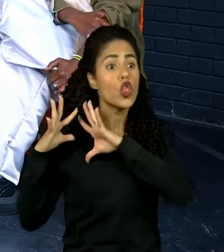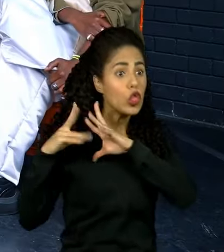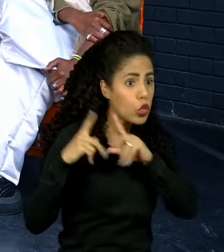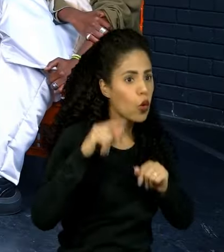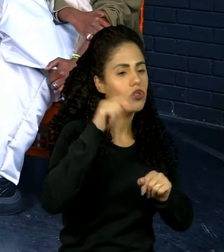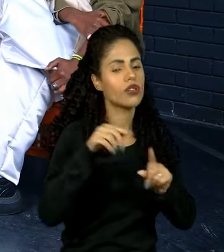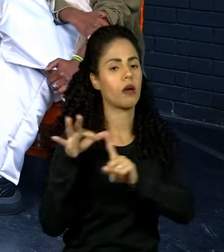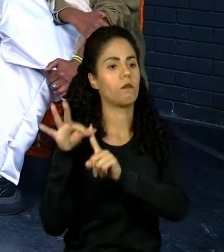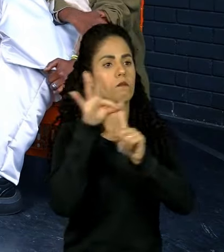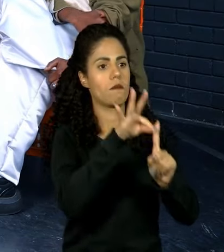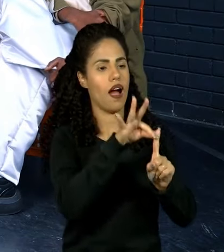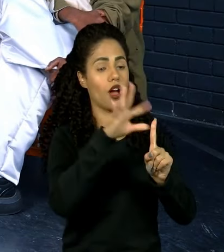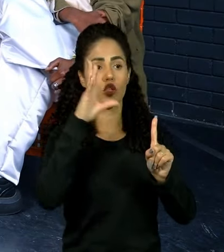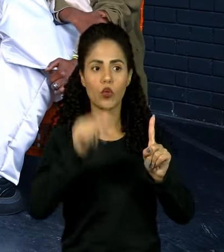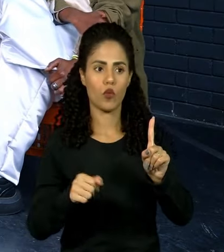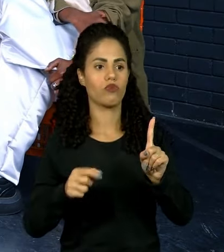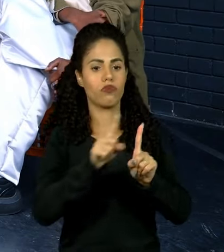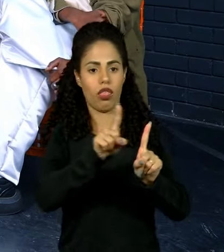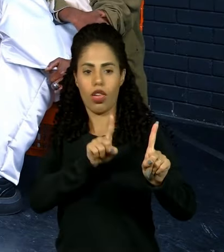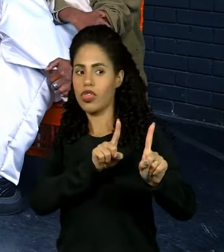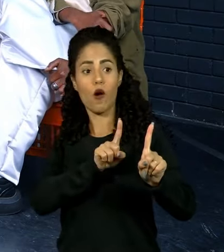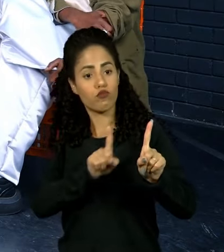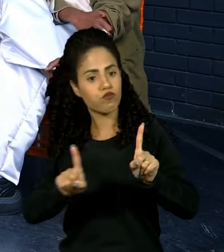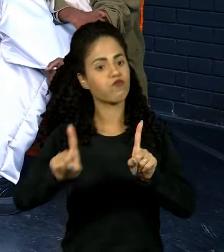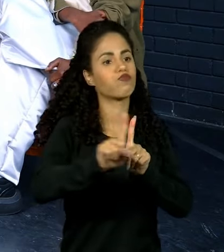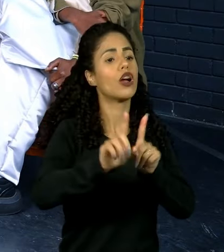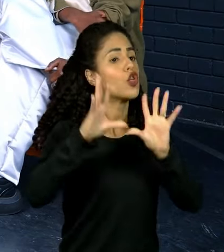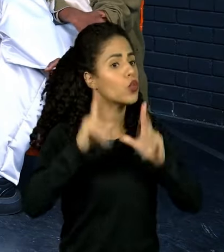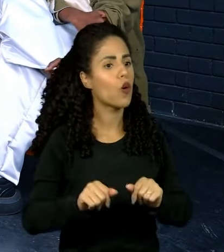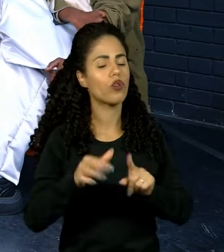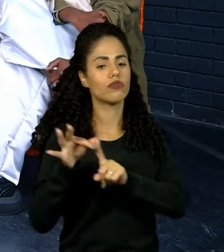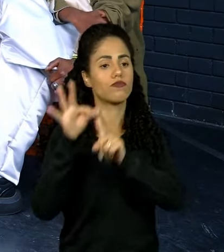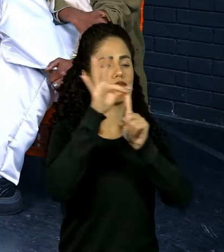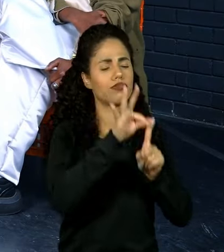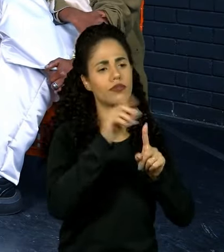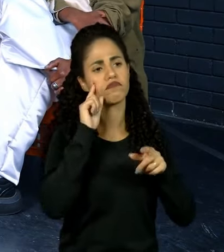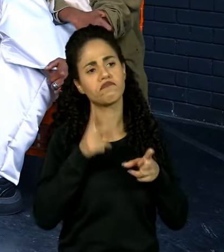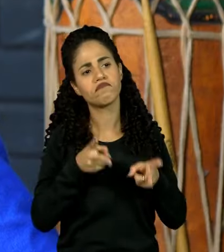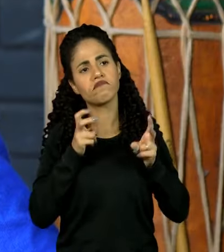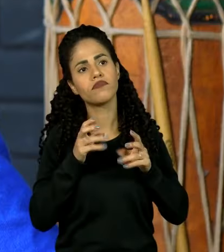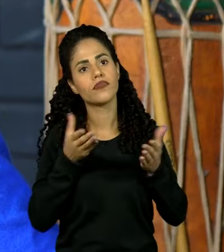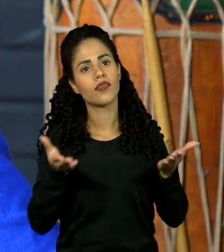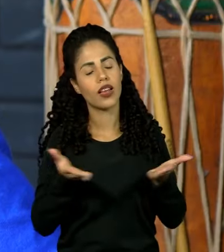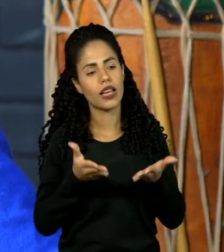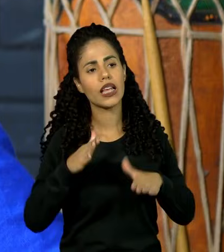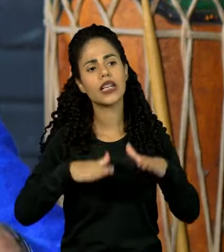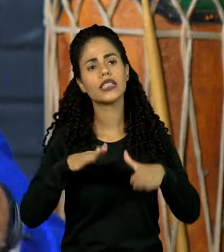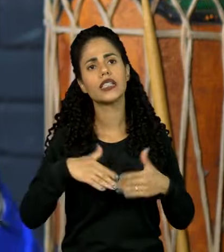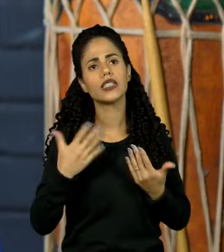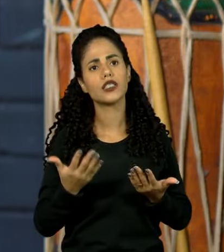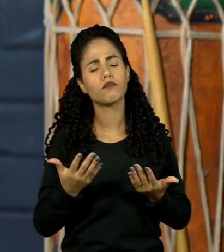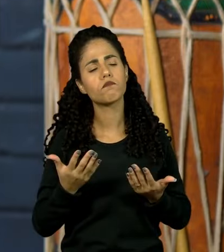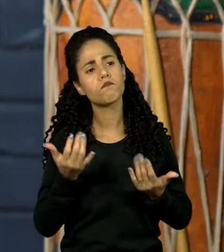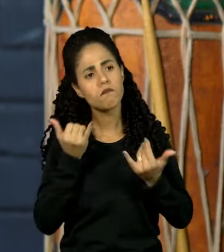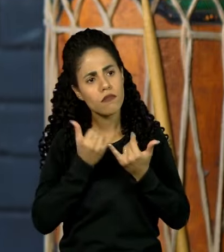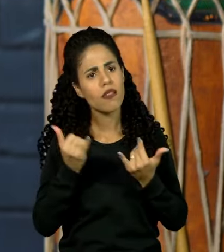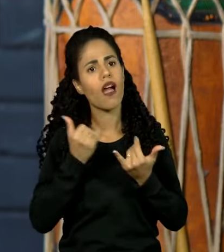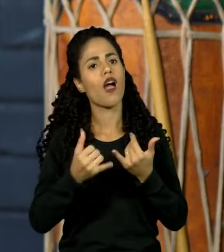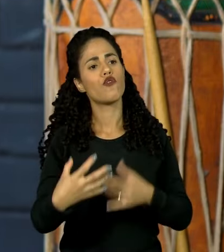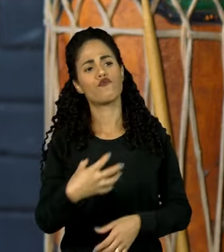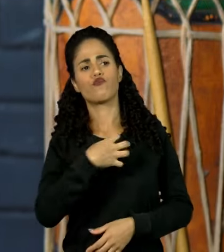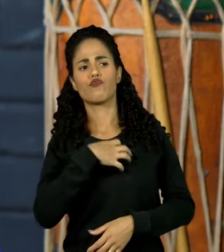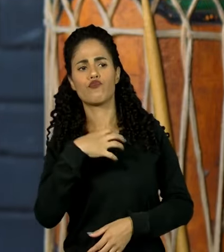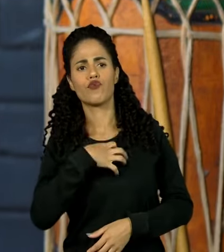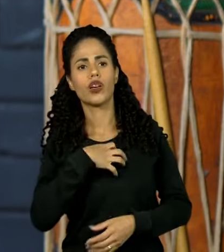protagonistas isso é uma coisa bacana de se perceber eu acho que talvez eh vai até ao encontro do movimento